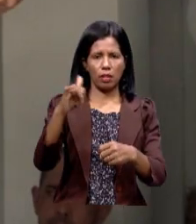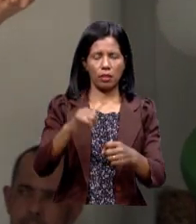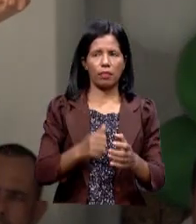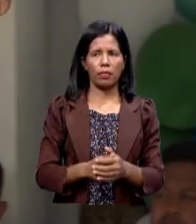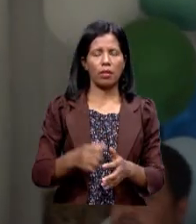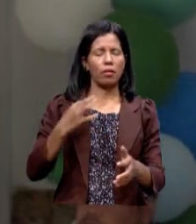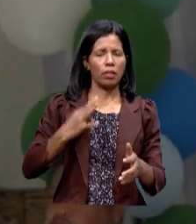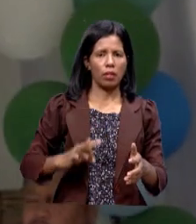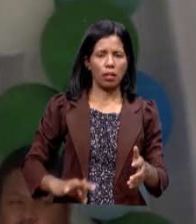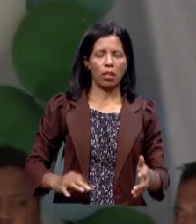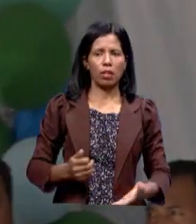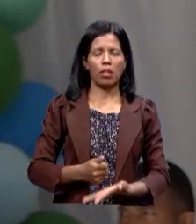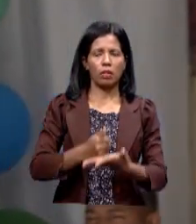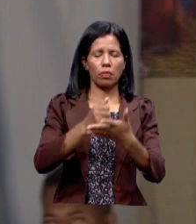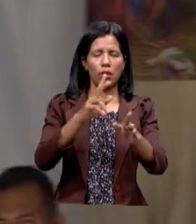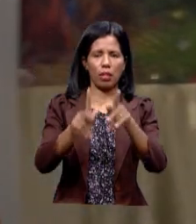Fraternidade humana.